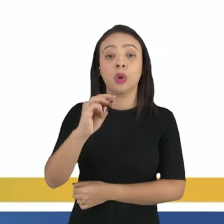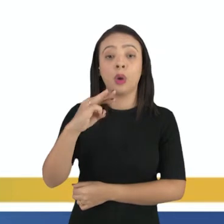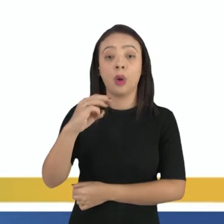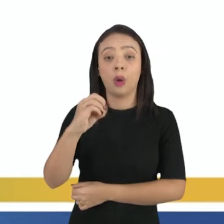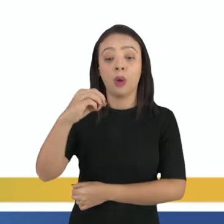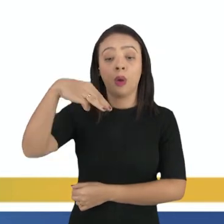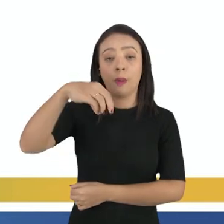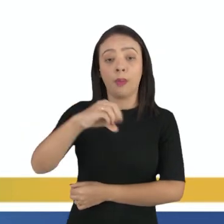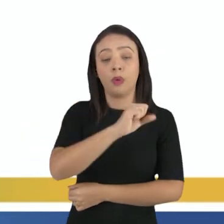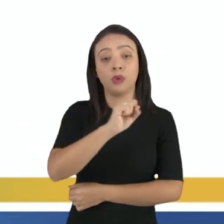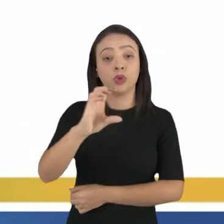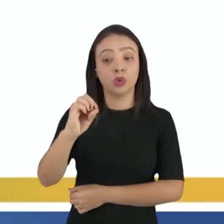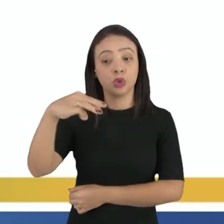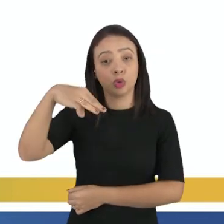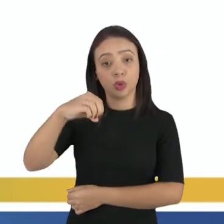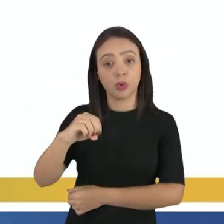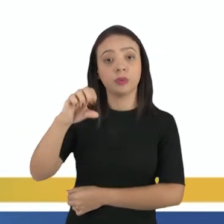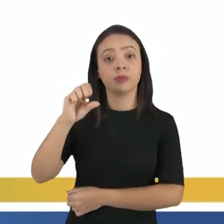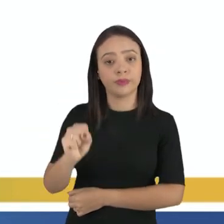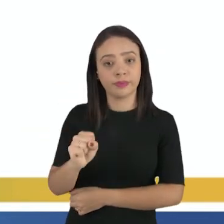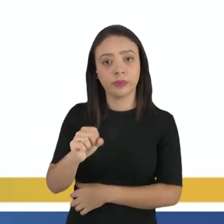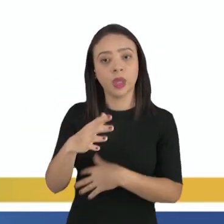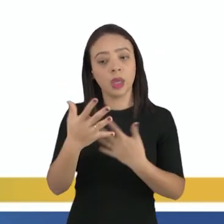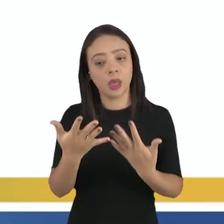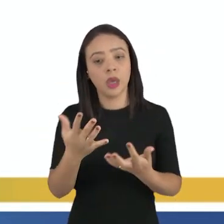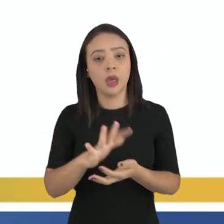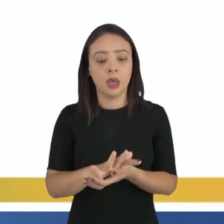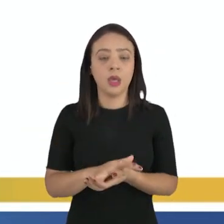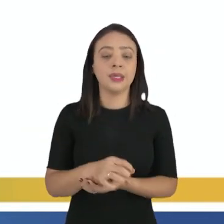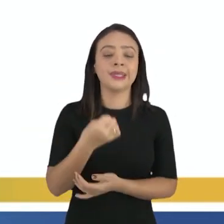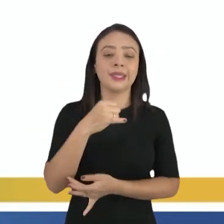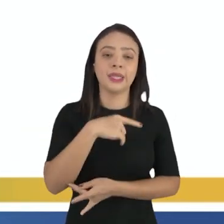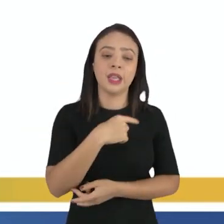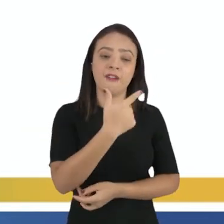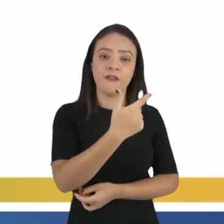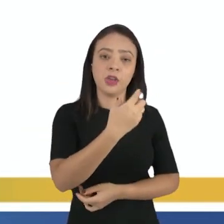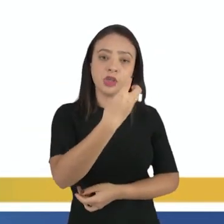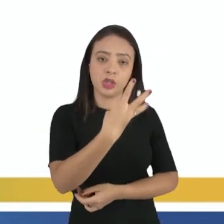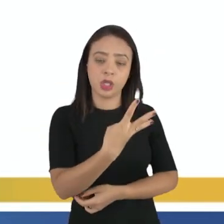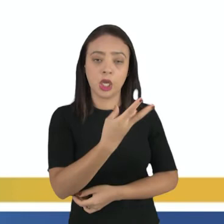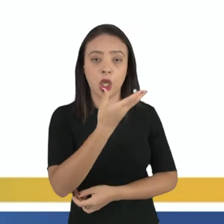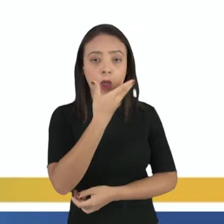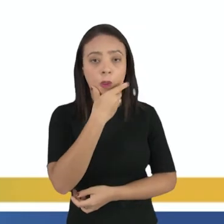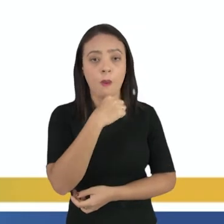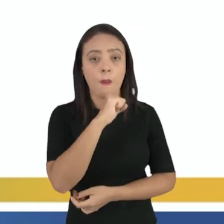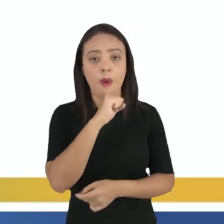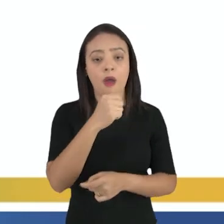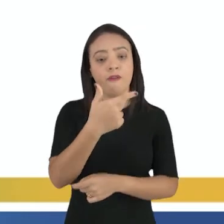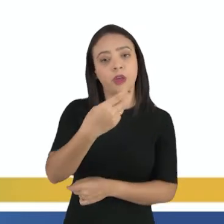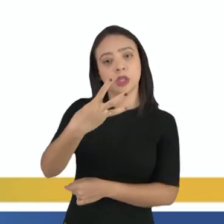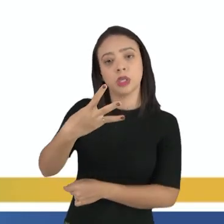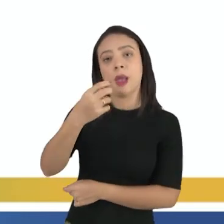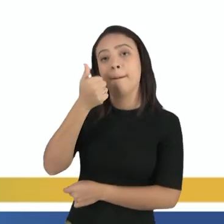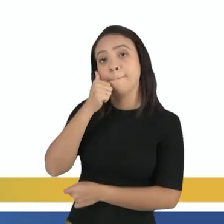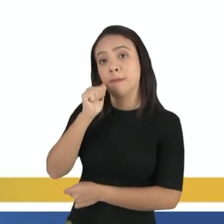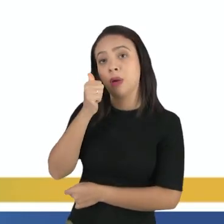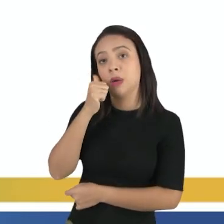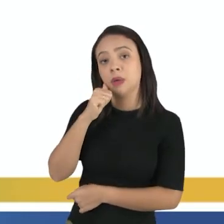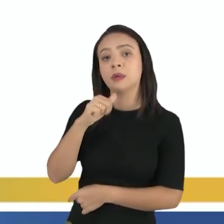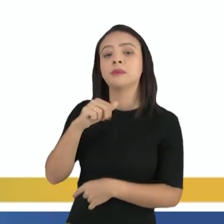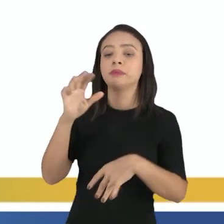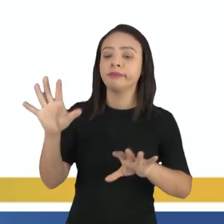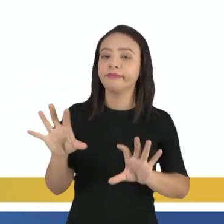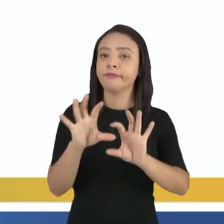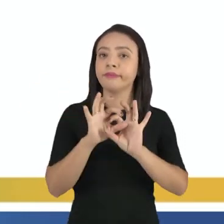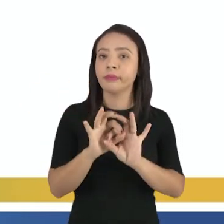seja restaurado, ou seja, lá onde tem 23 cromossomos do pai e 23 cromossomos da mãe, eles se